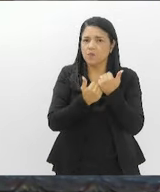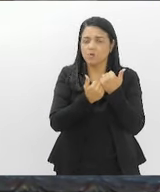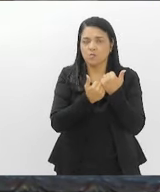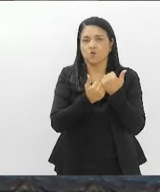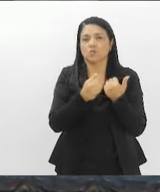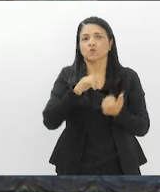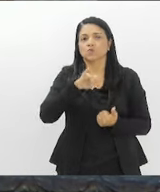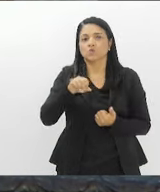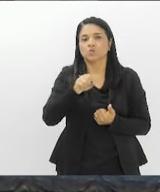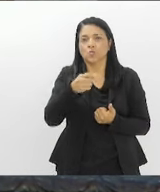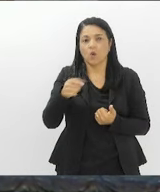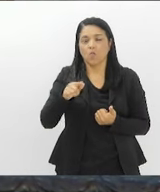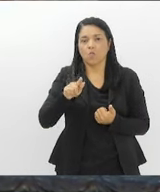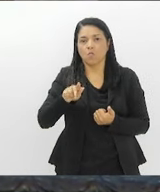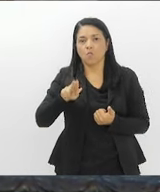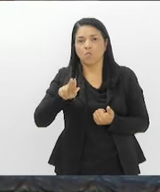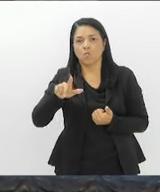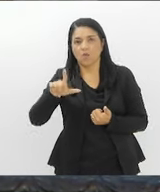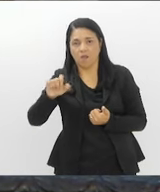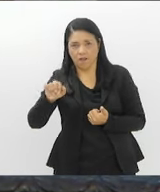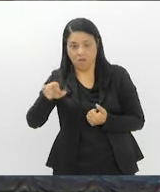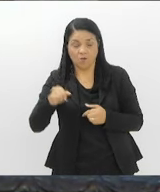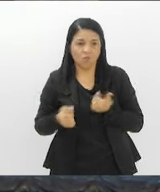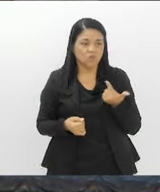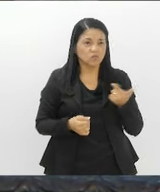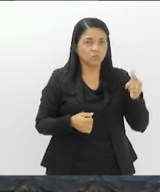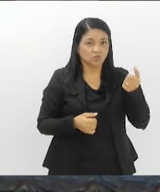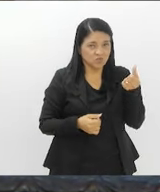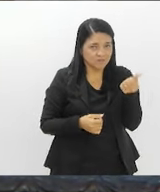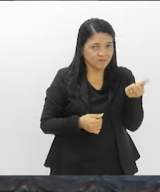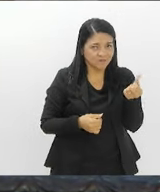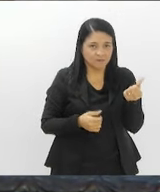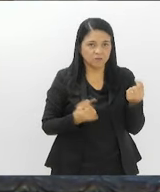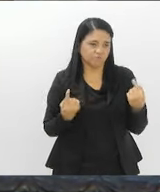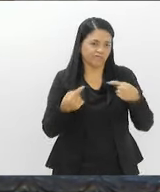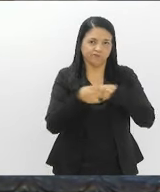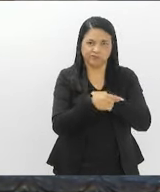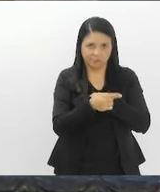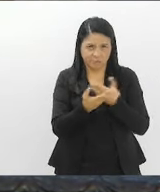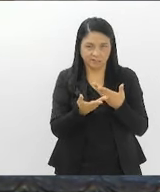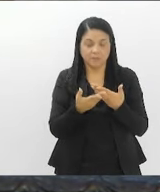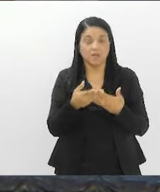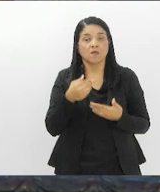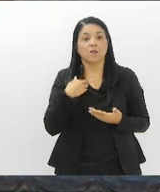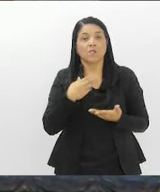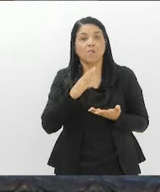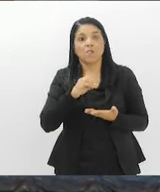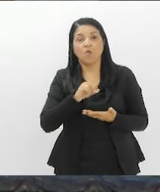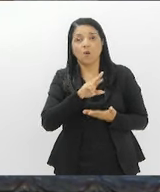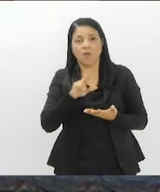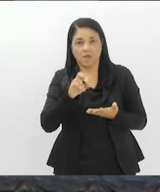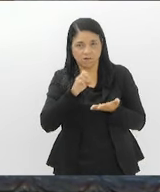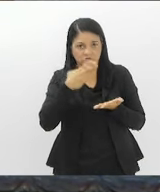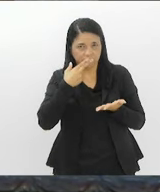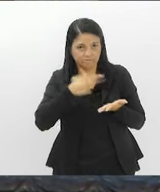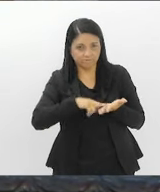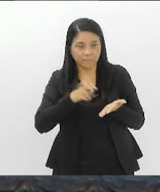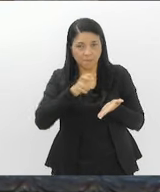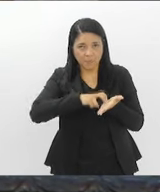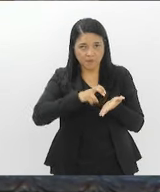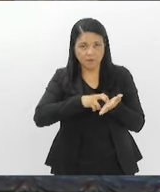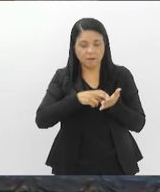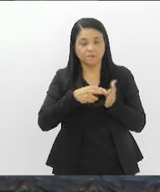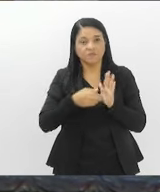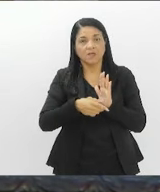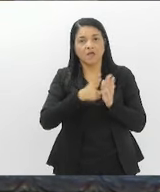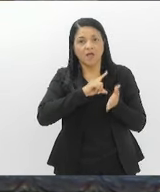fizeram oposição a João Goulart, inclusive o Correio da Manhã com um célebre editorial na véspera do golpe,